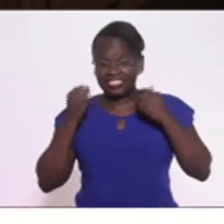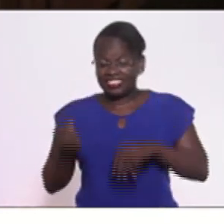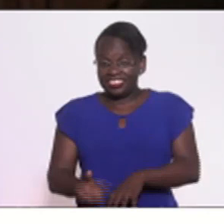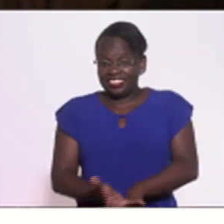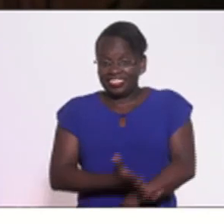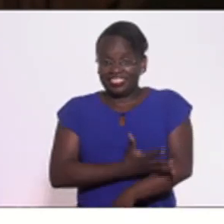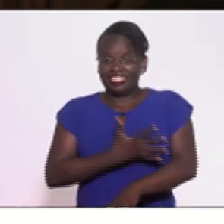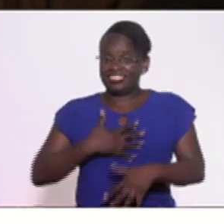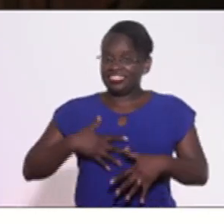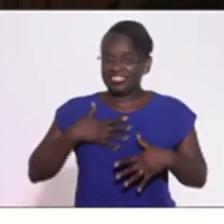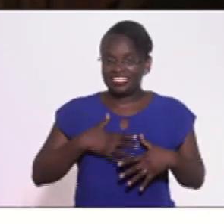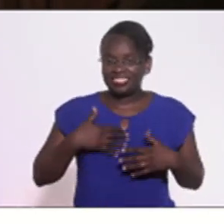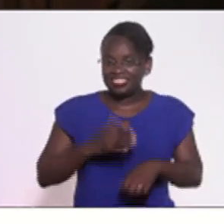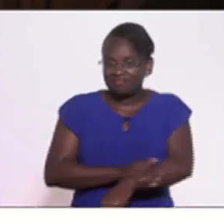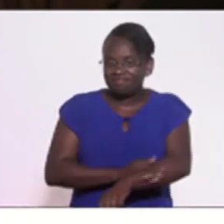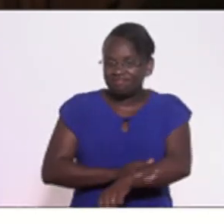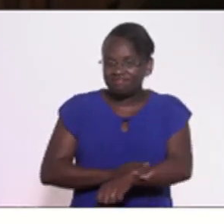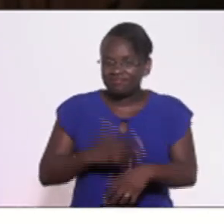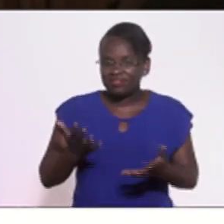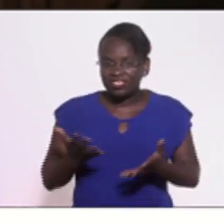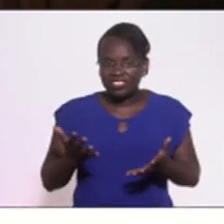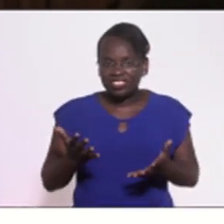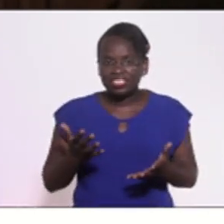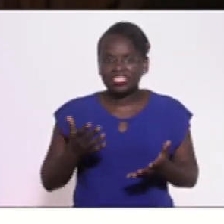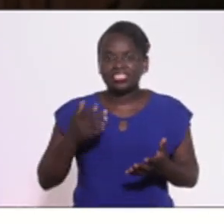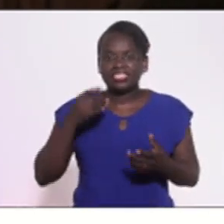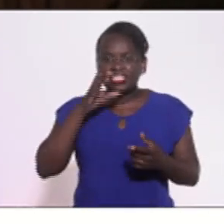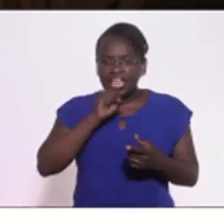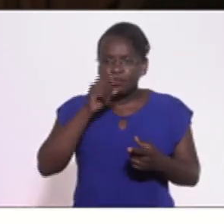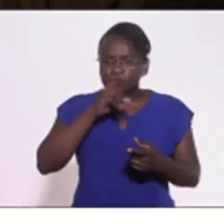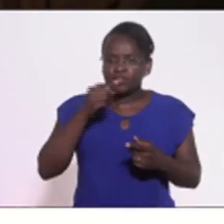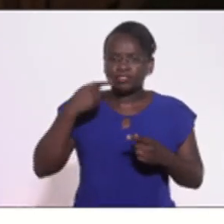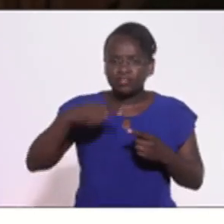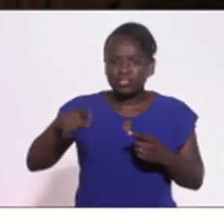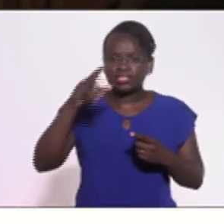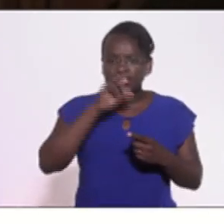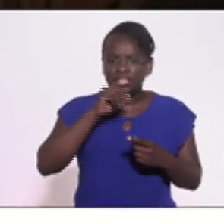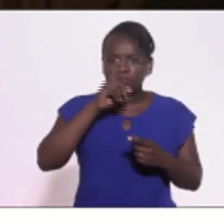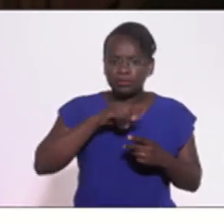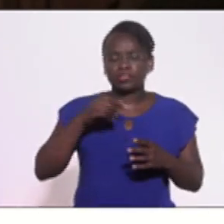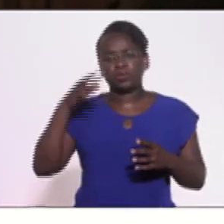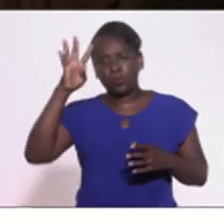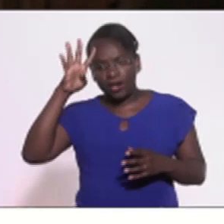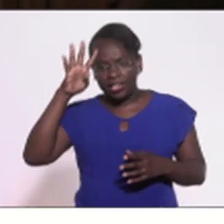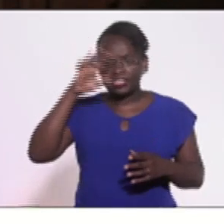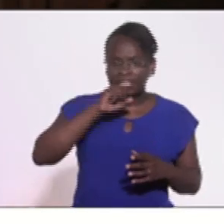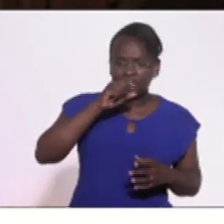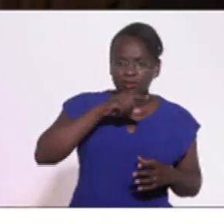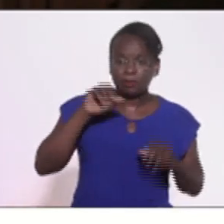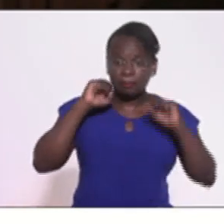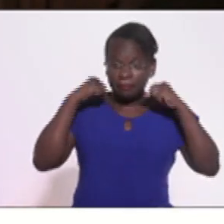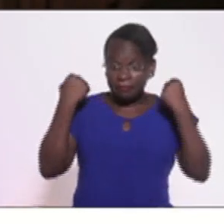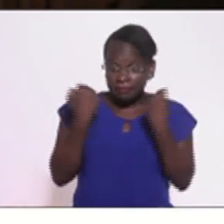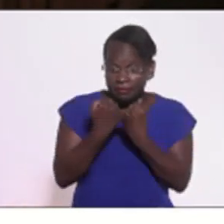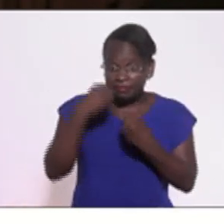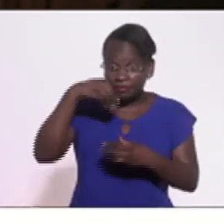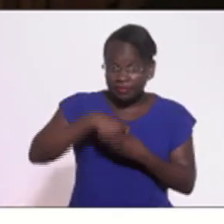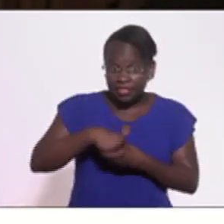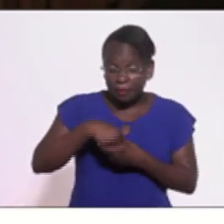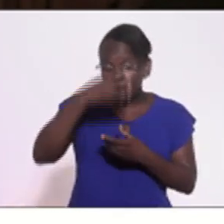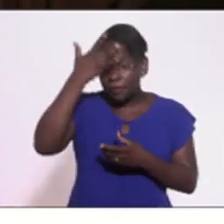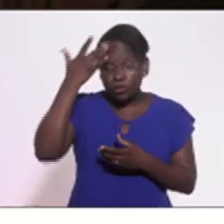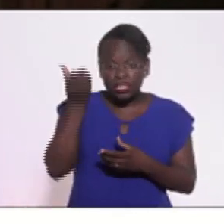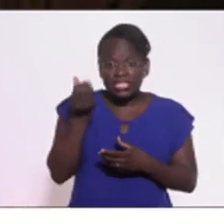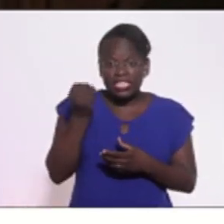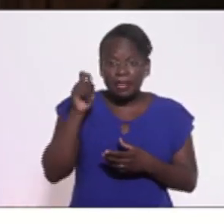hoje, a cada fim de semana e a cada meio de semana, no Maracanã, mais de